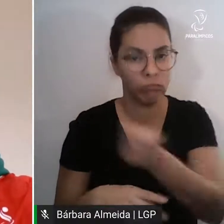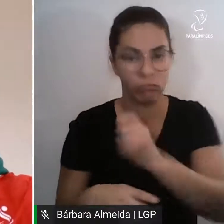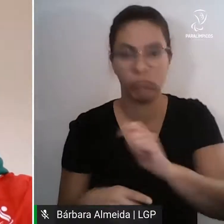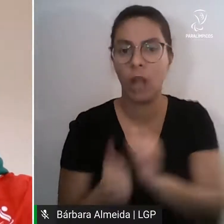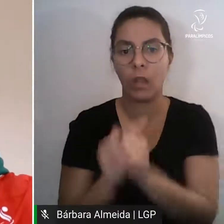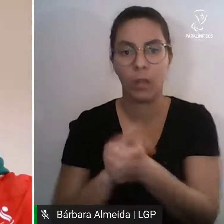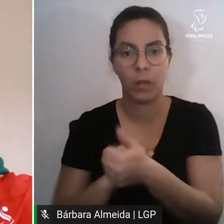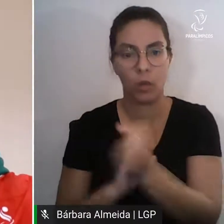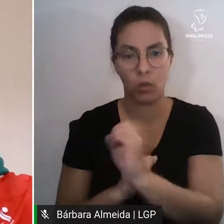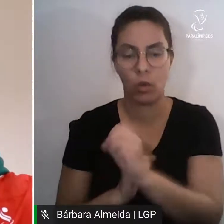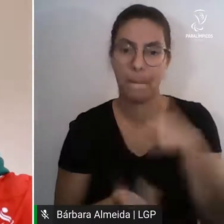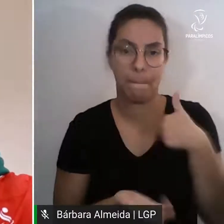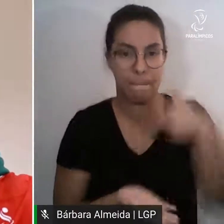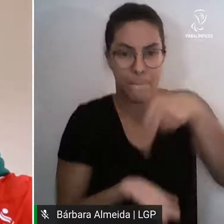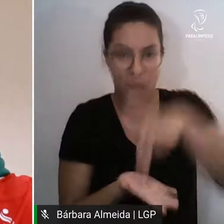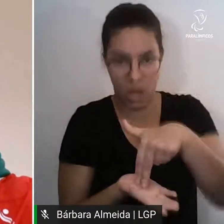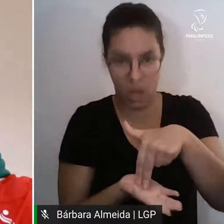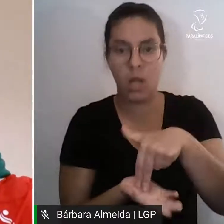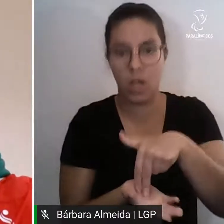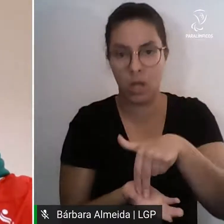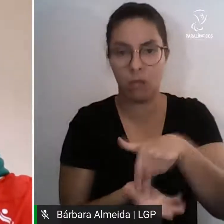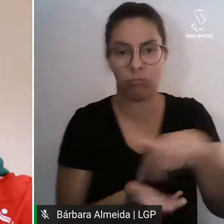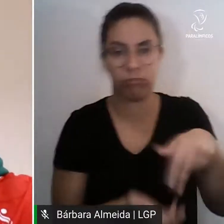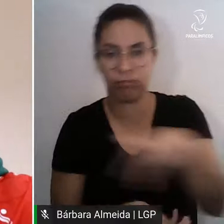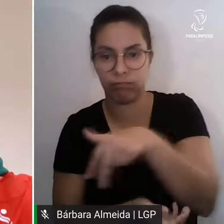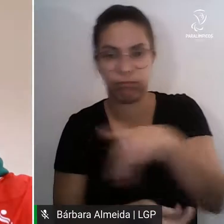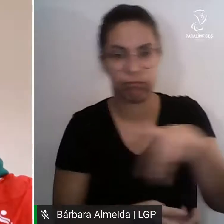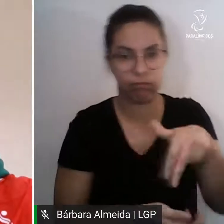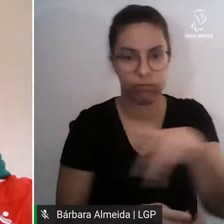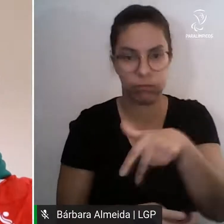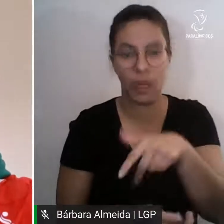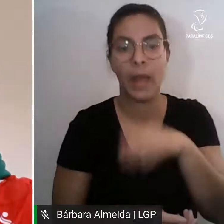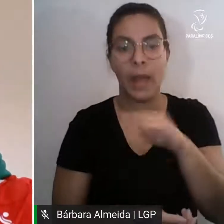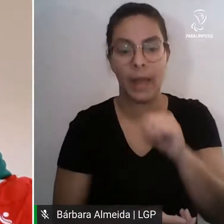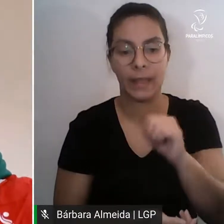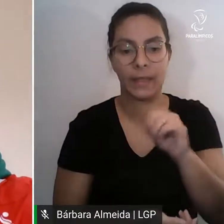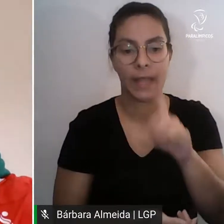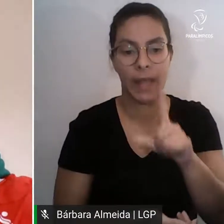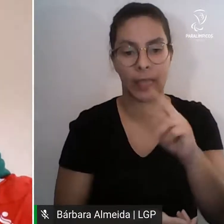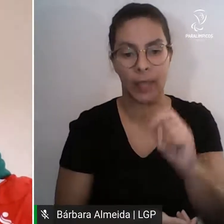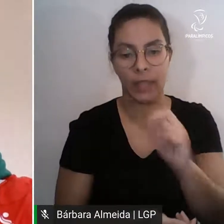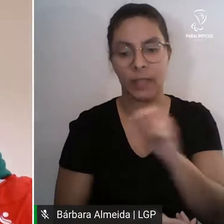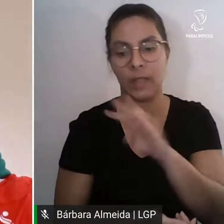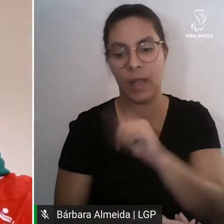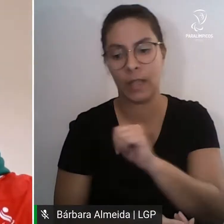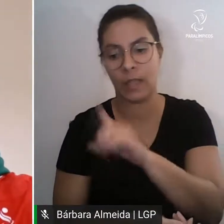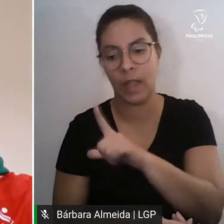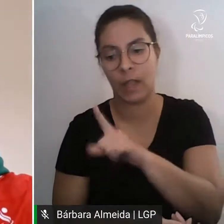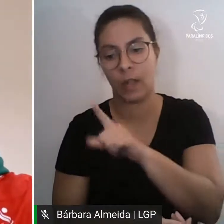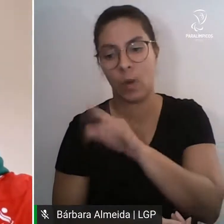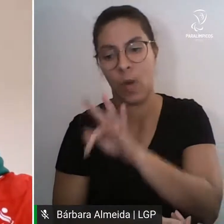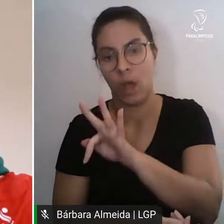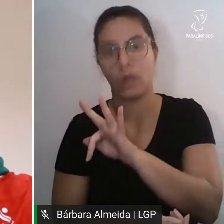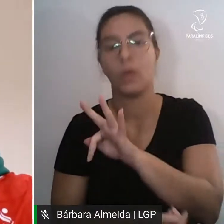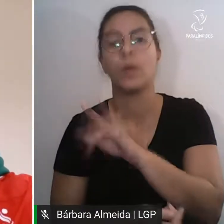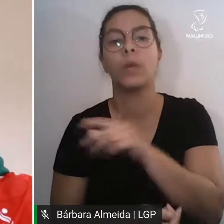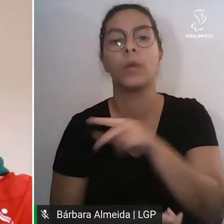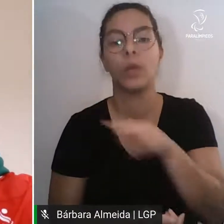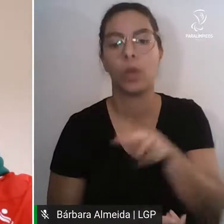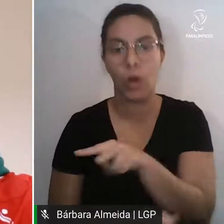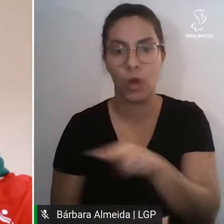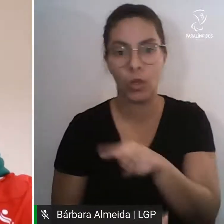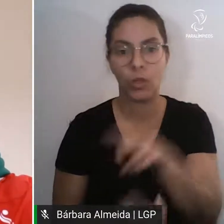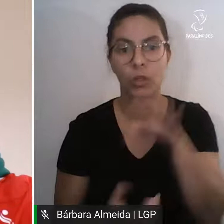pé. Temos 2 classes, que é o SL3 e o SL4. O SL vem de standing lower, quer dizer que